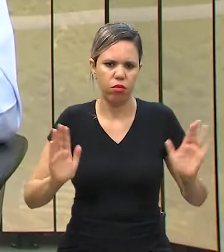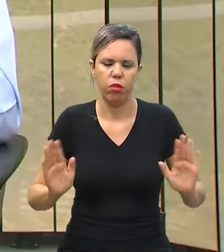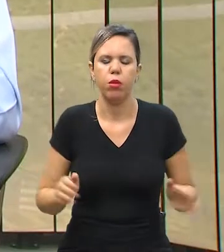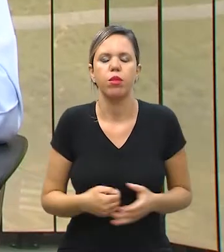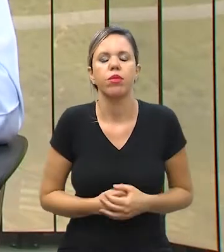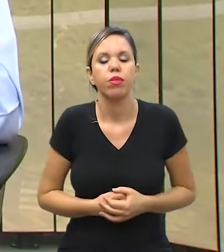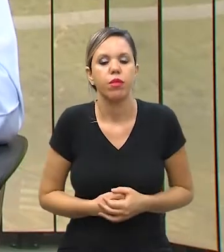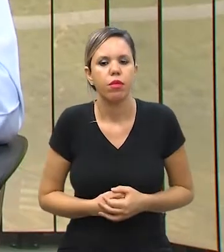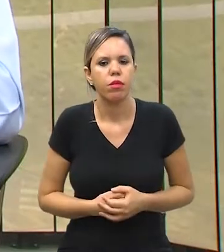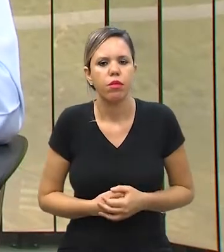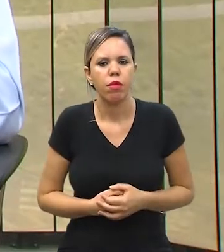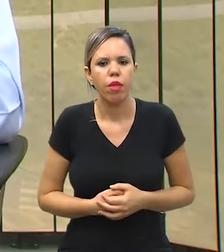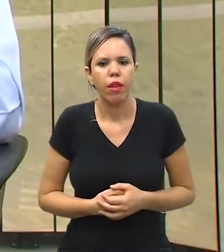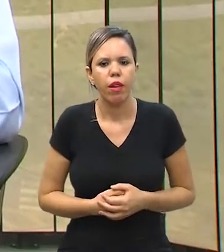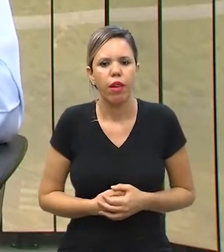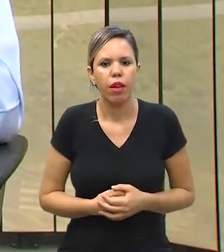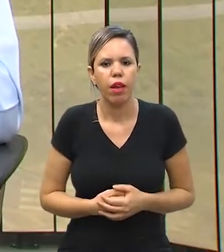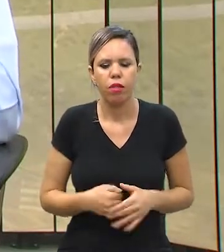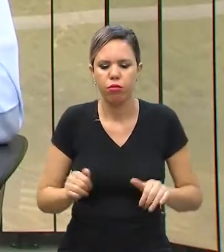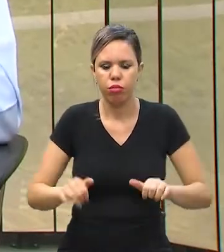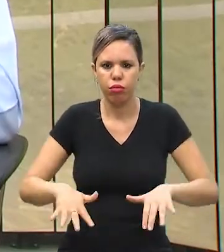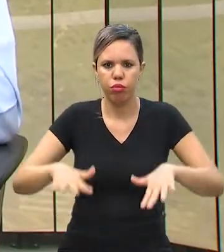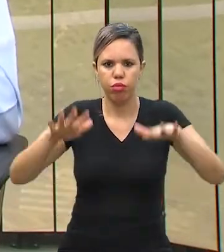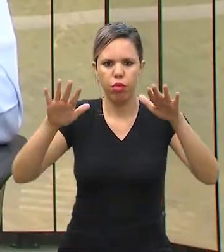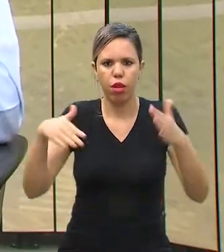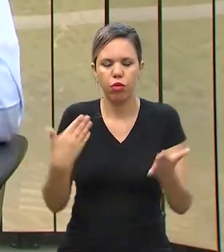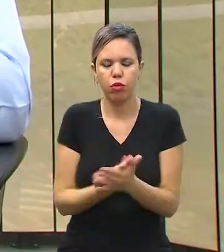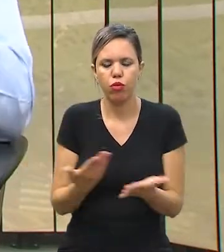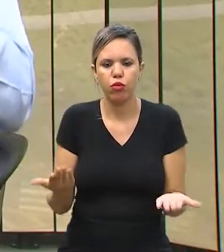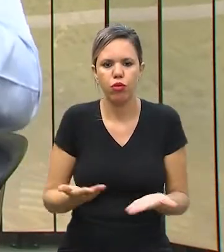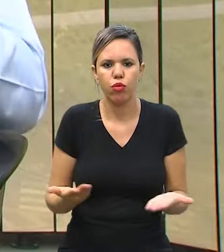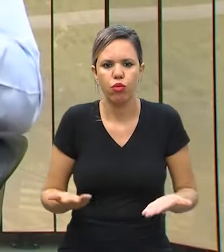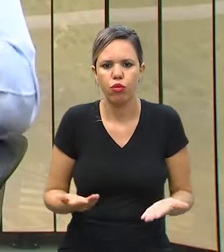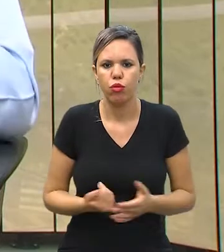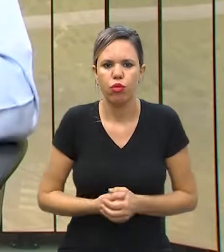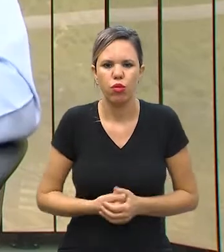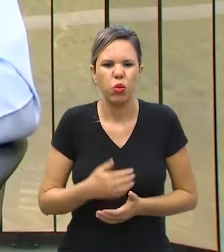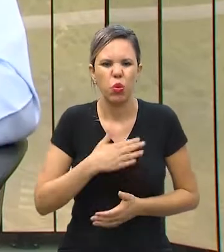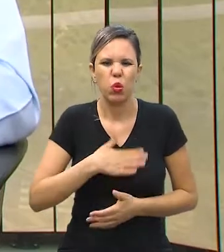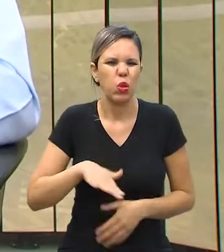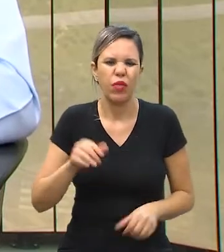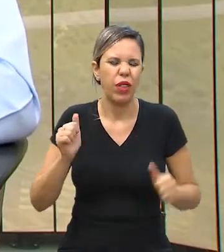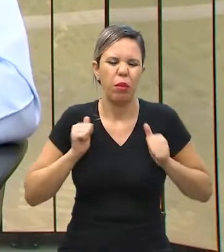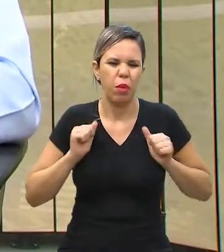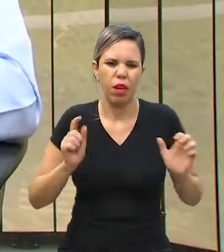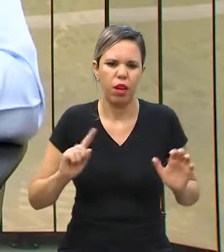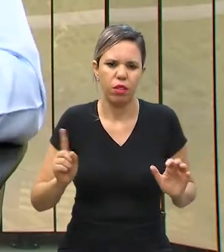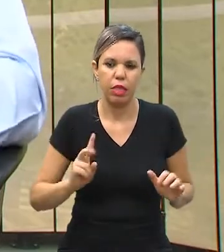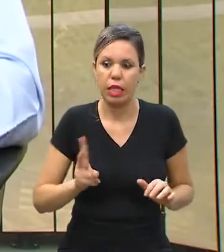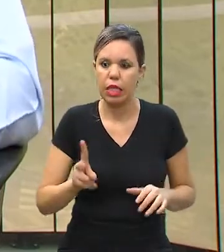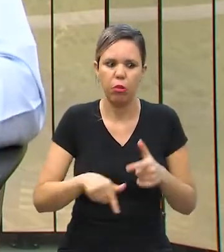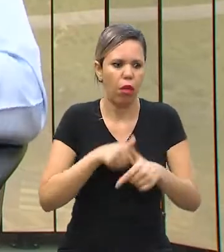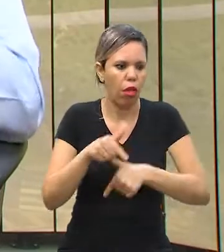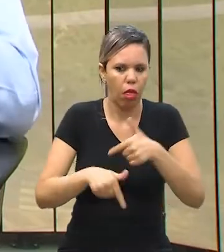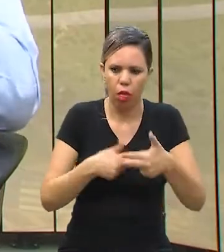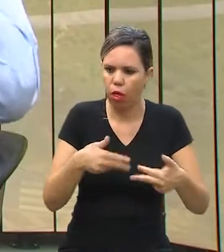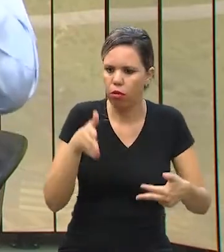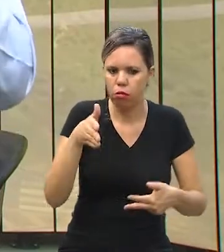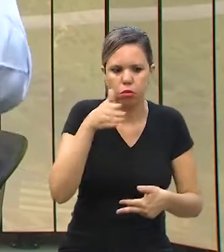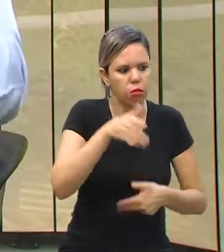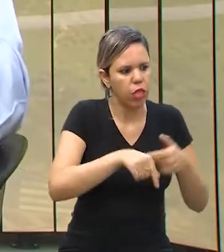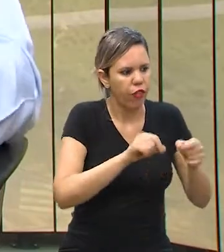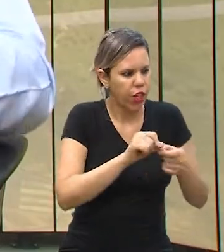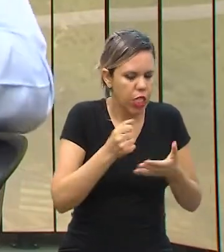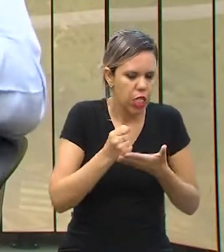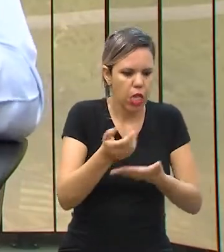entendeu? Eu desde a minha infância até hoje, eu nunca gostei de ficar parado, você está fazendo alguma coisa, de trabalhar,